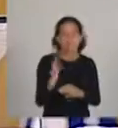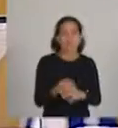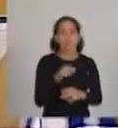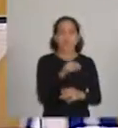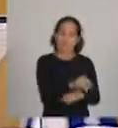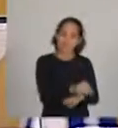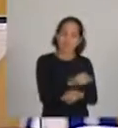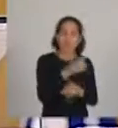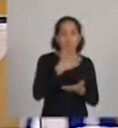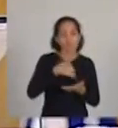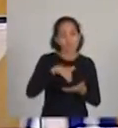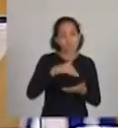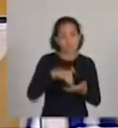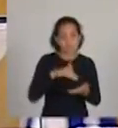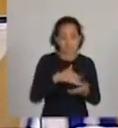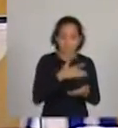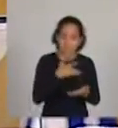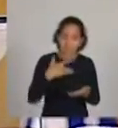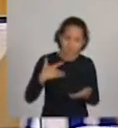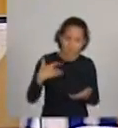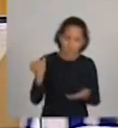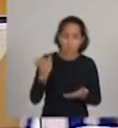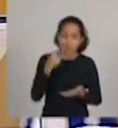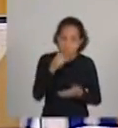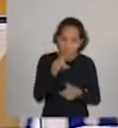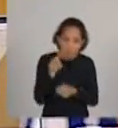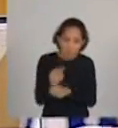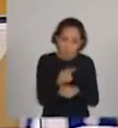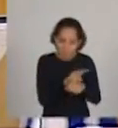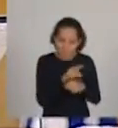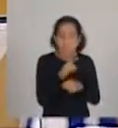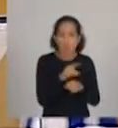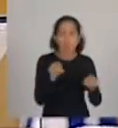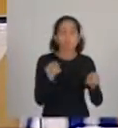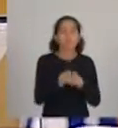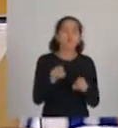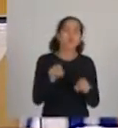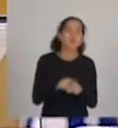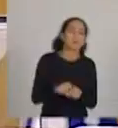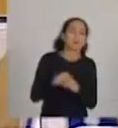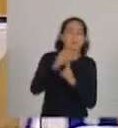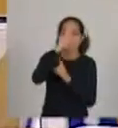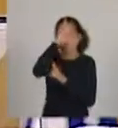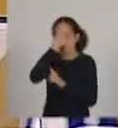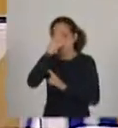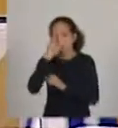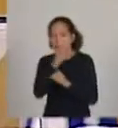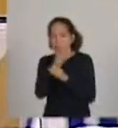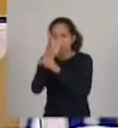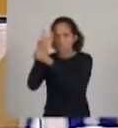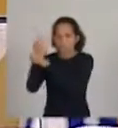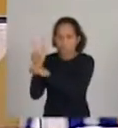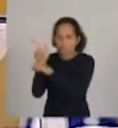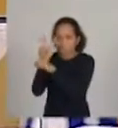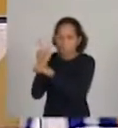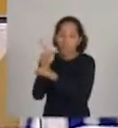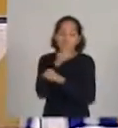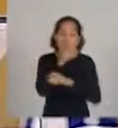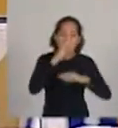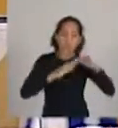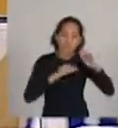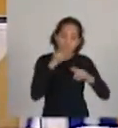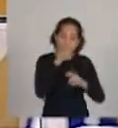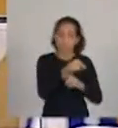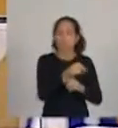pela Secretaria de Saúde e também nos hospitais, nas portas de entrada, que esses profissionais, por